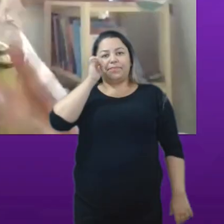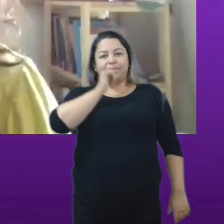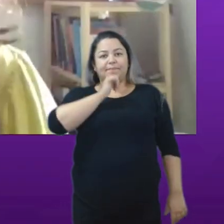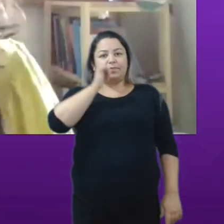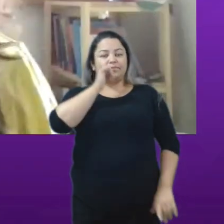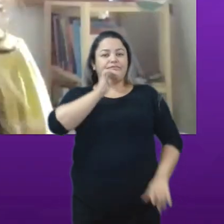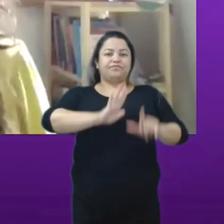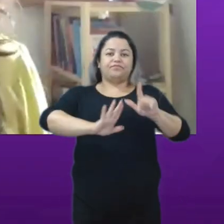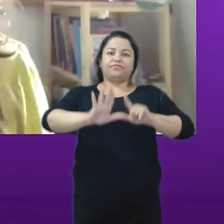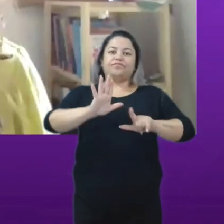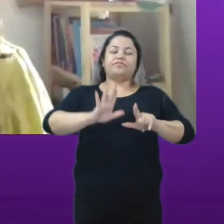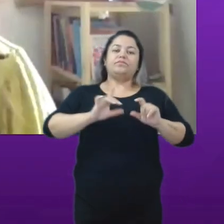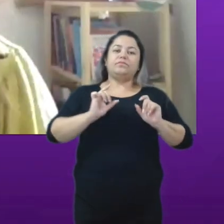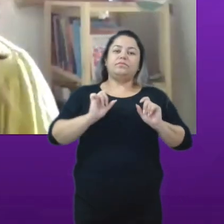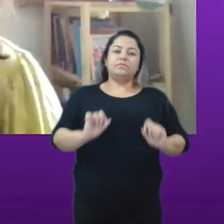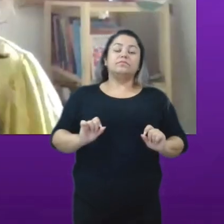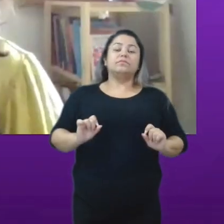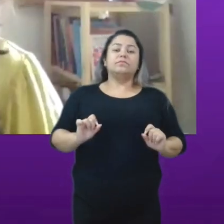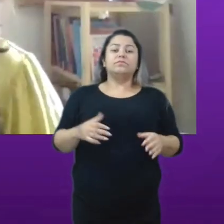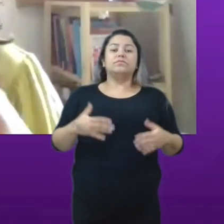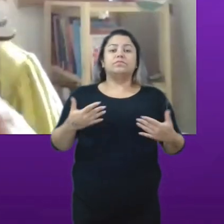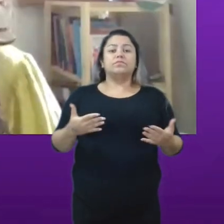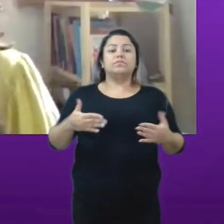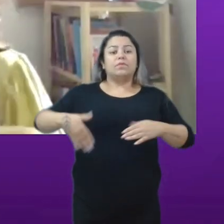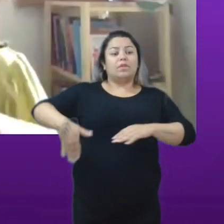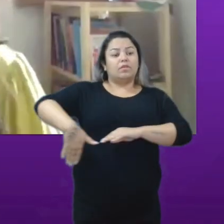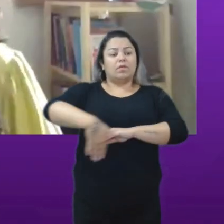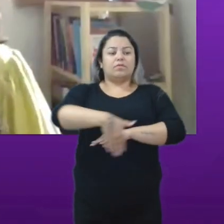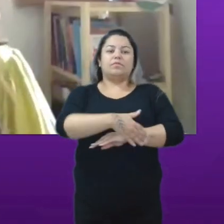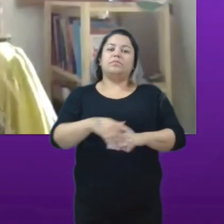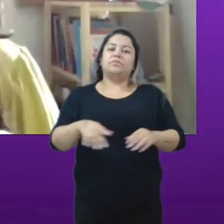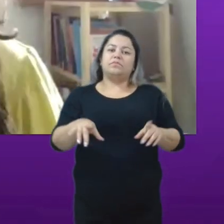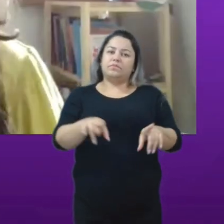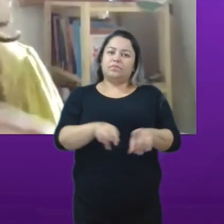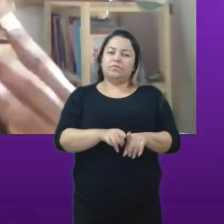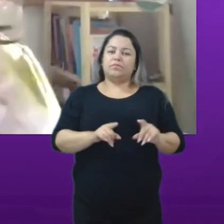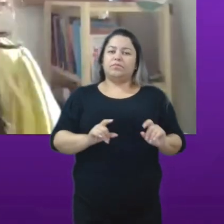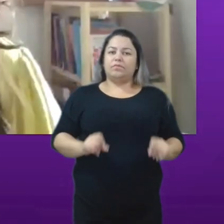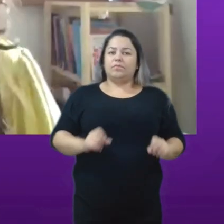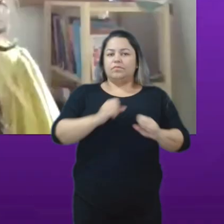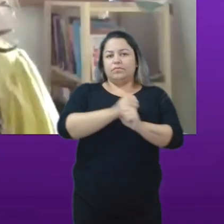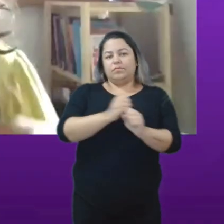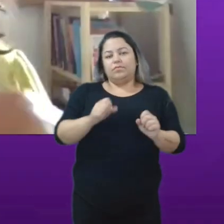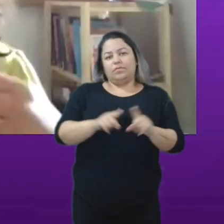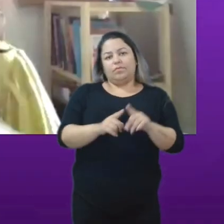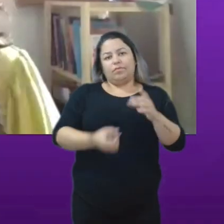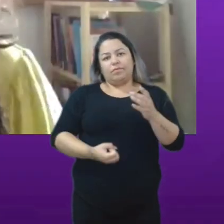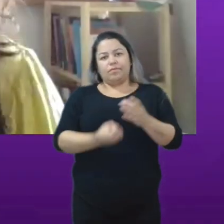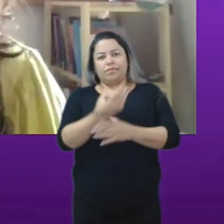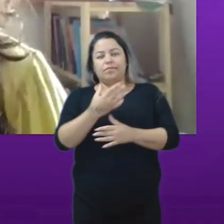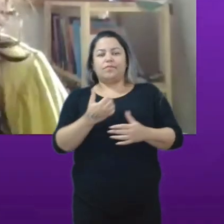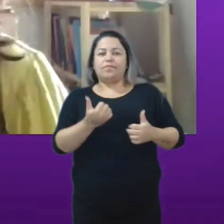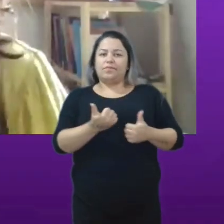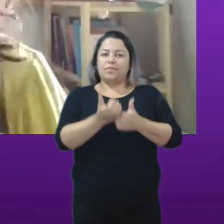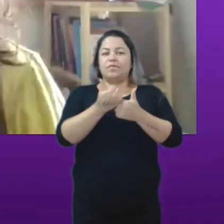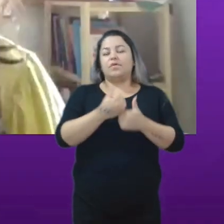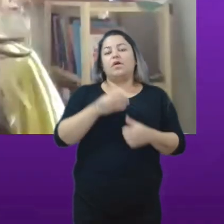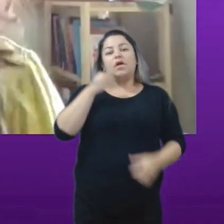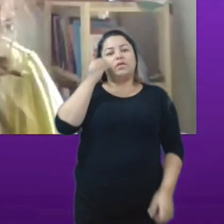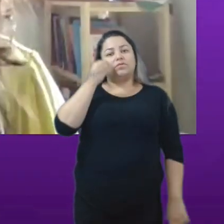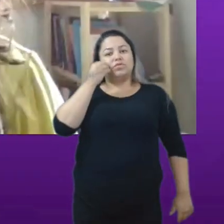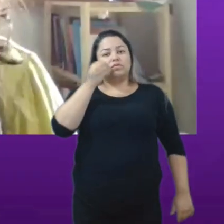digitais, nas redes sociais, inclusive nas ruas também. Esse ambiente, ele possibilita a criação de redes de apoio, troca de experiências,